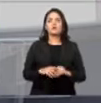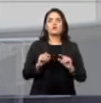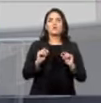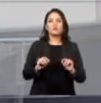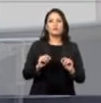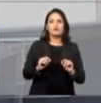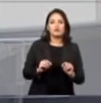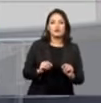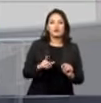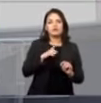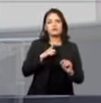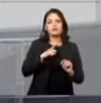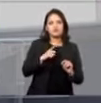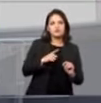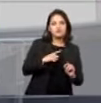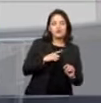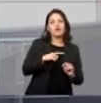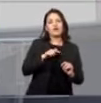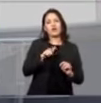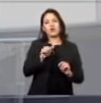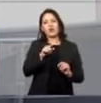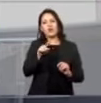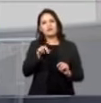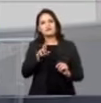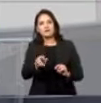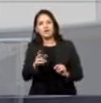e do lazer cultural